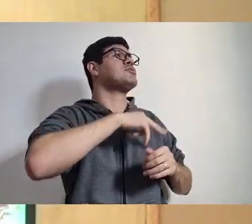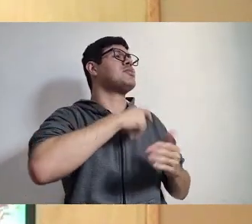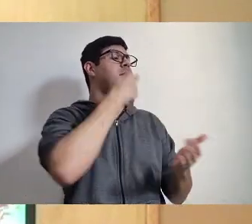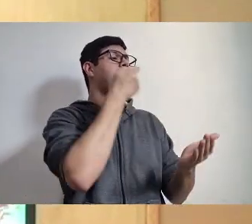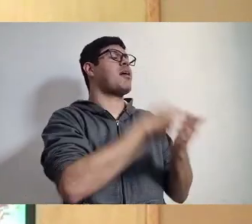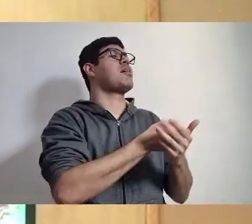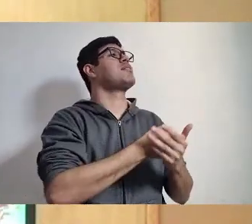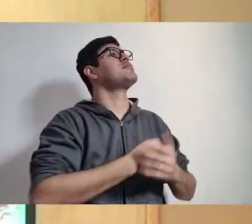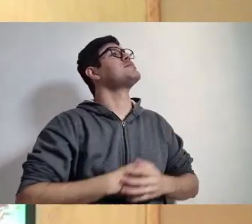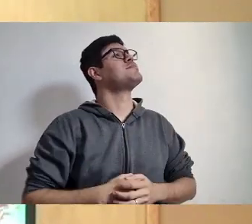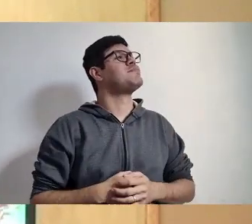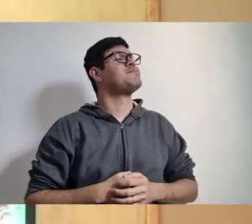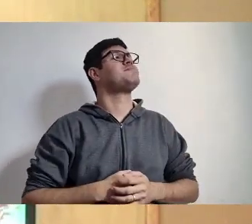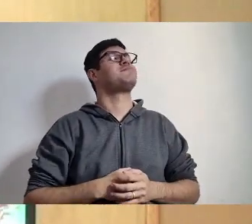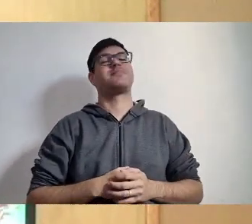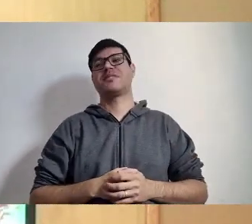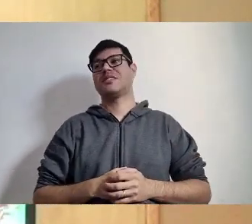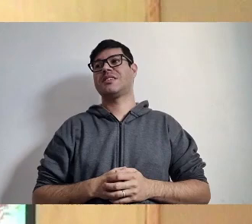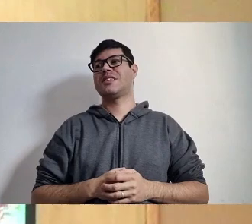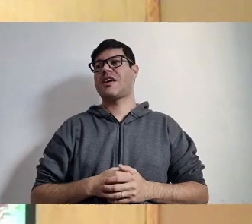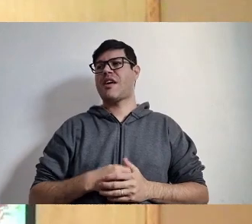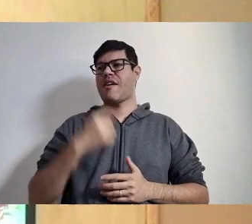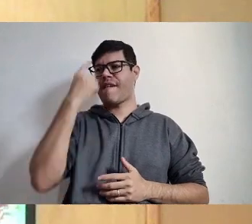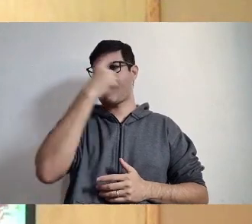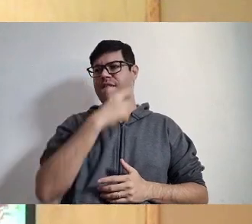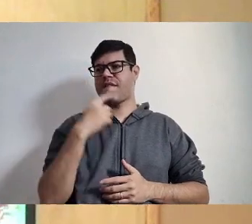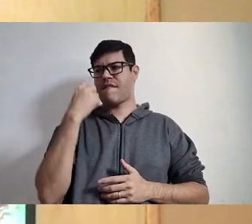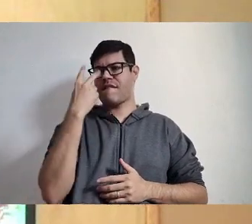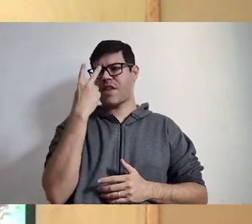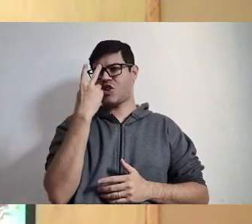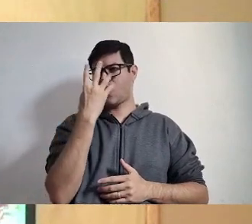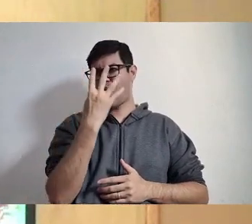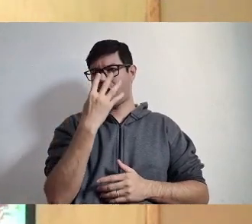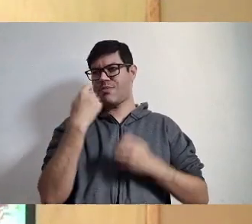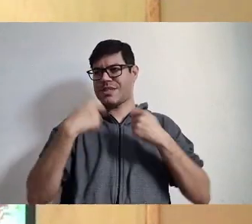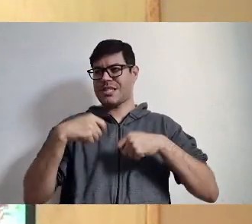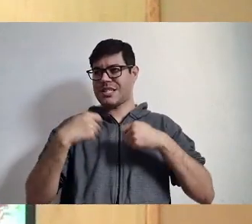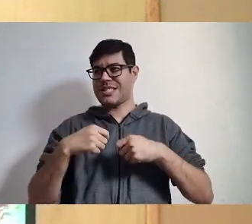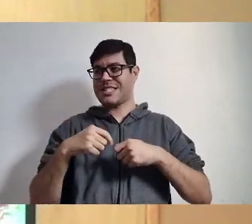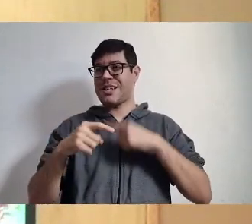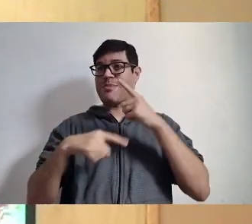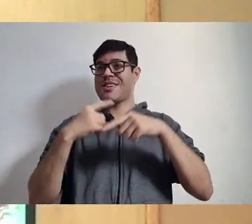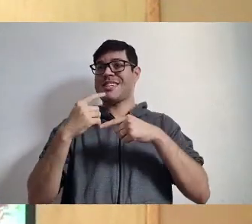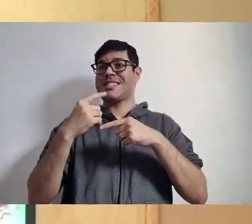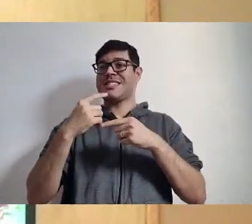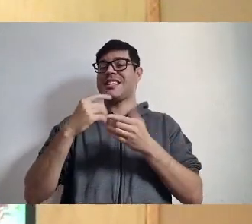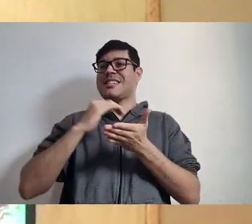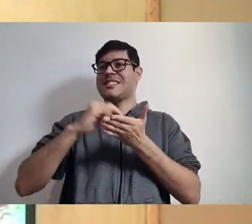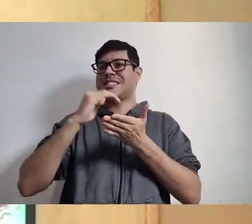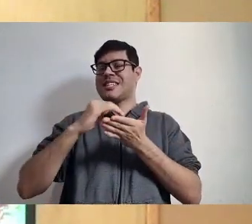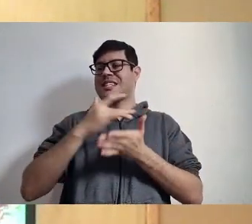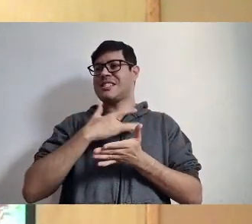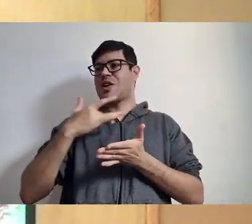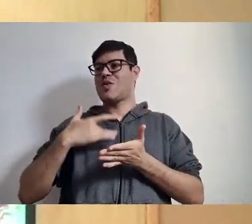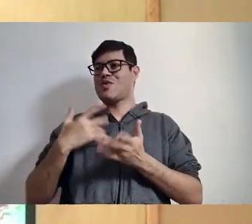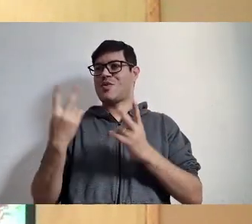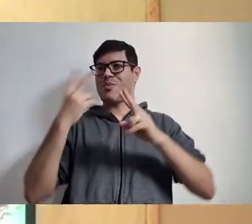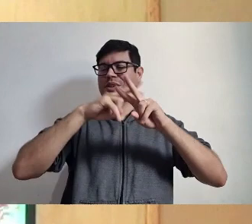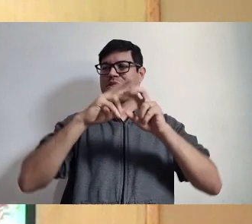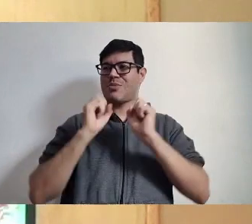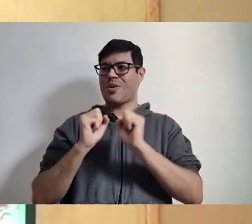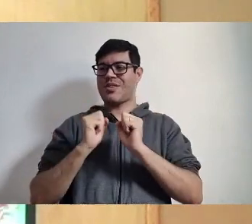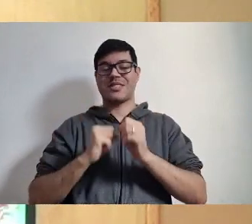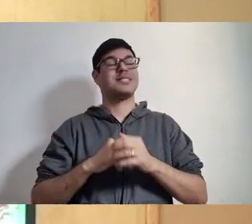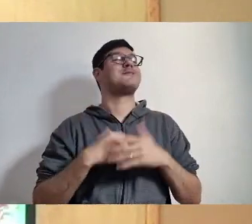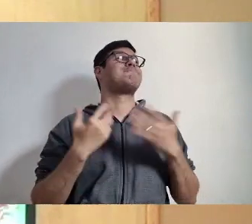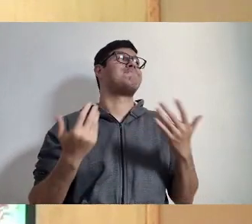vou pagar. Ponto. Tem 24 horas para fazer isso, senão o secretário da saúde vai preso. Exatamente. Então, assim, até para o município, olha a situação que a gente